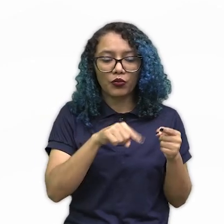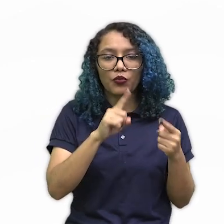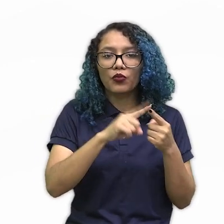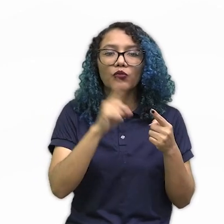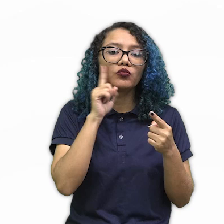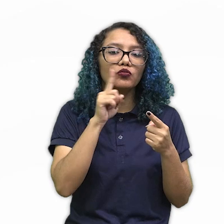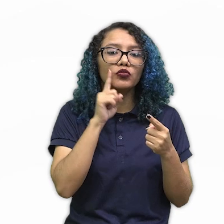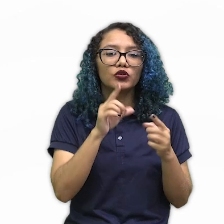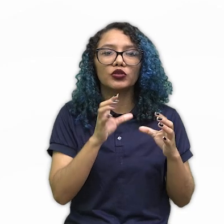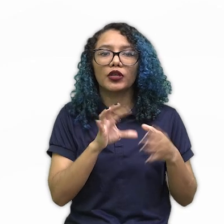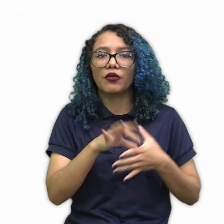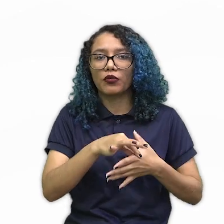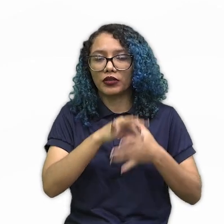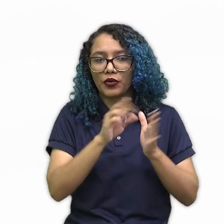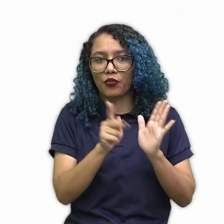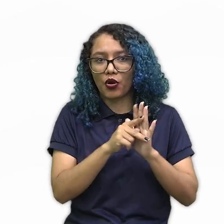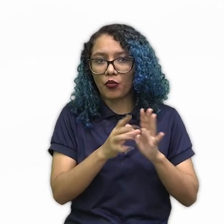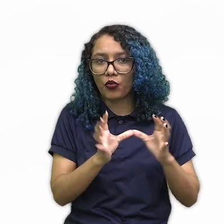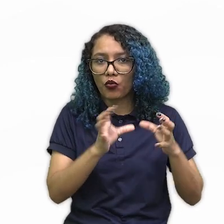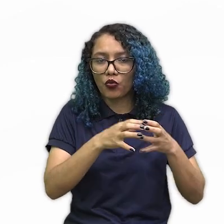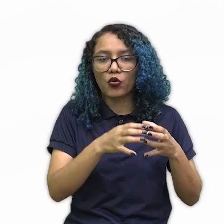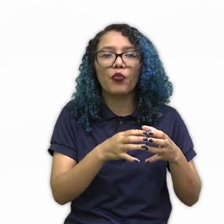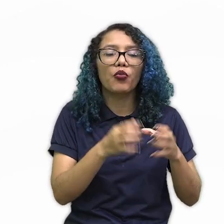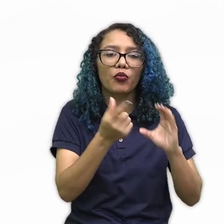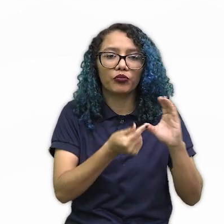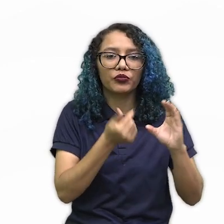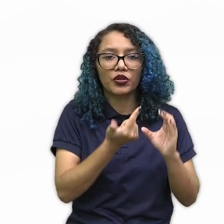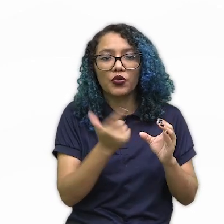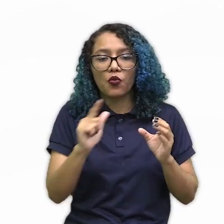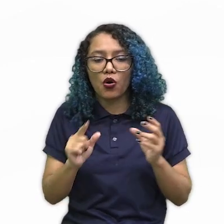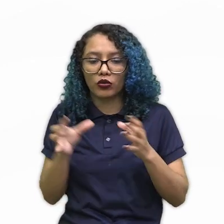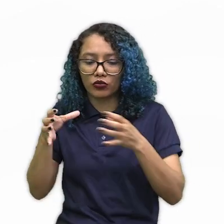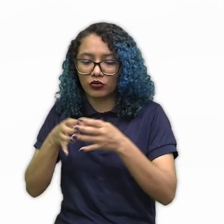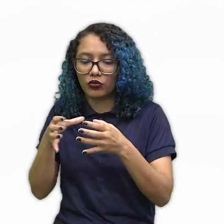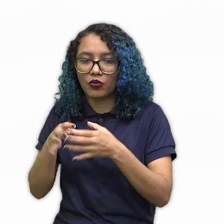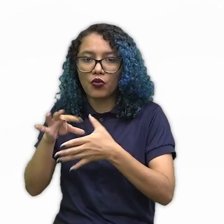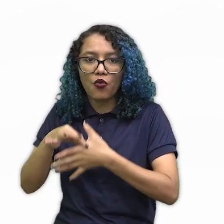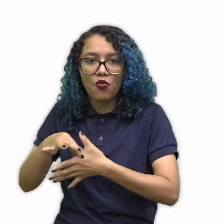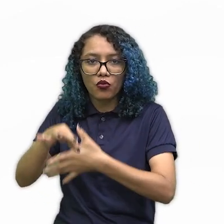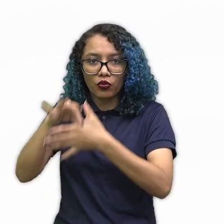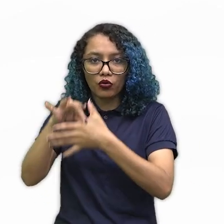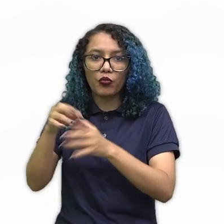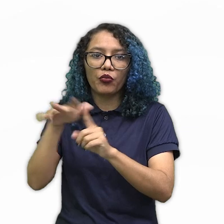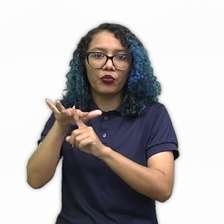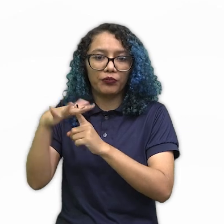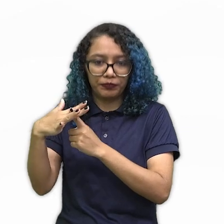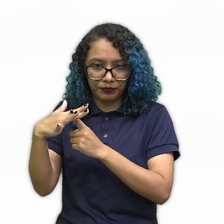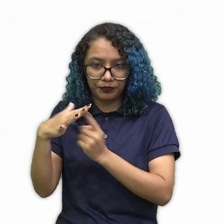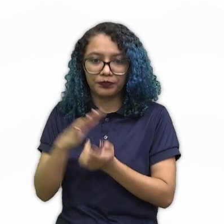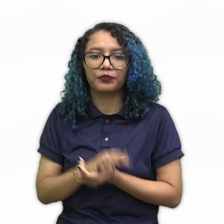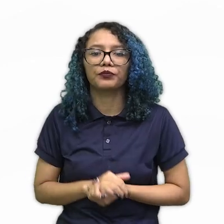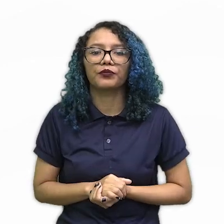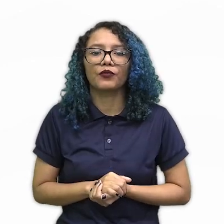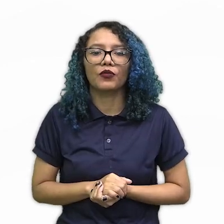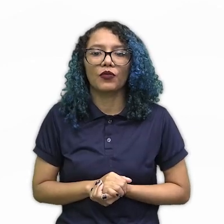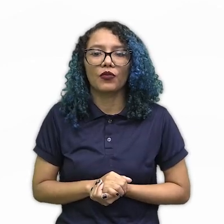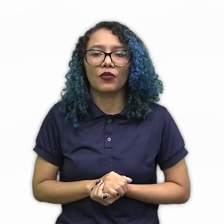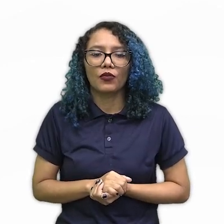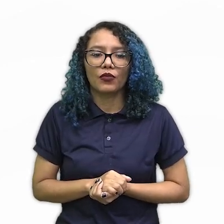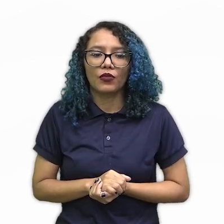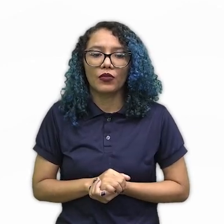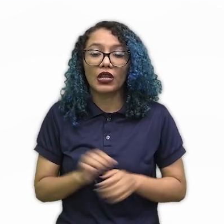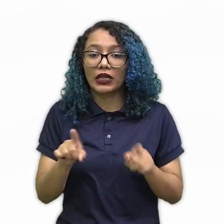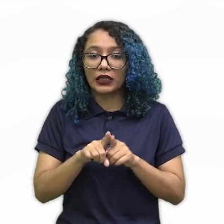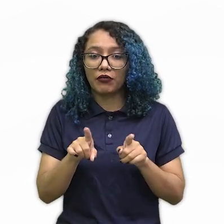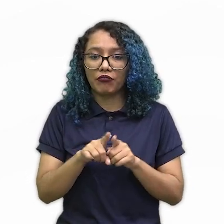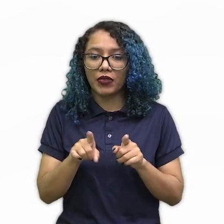liderando ali o bloco capitalista e a União Soviética liderava ali o bloco socialista. Bem, a